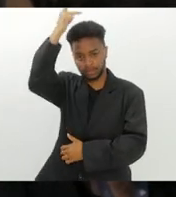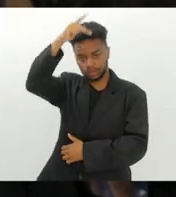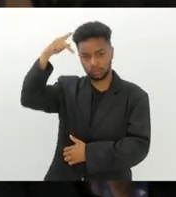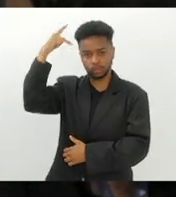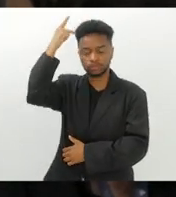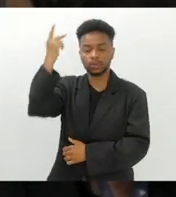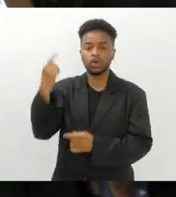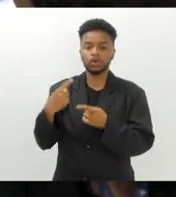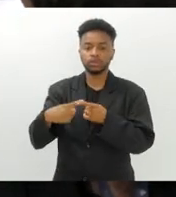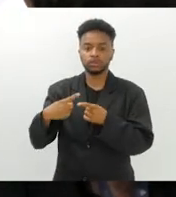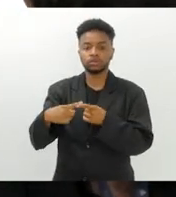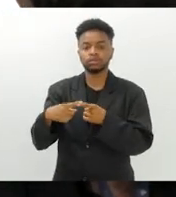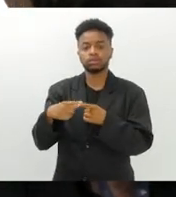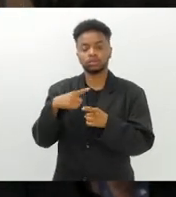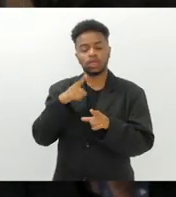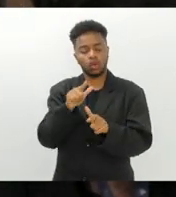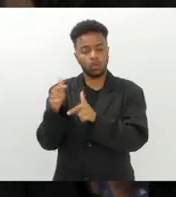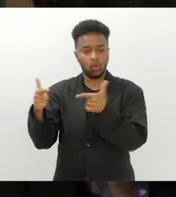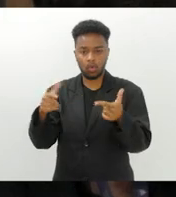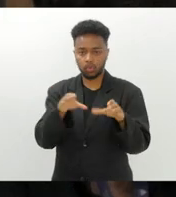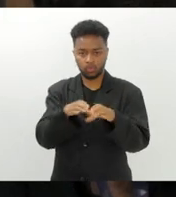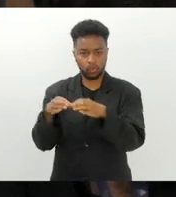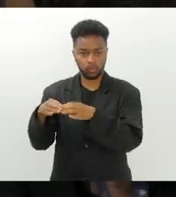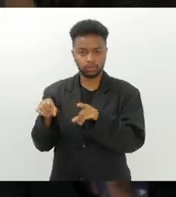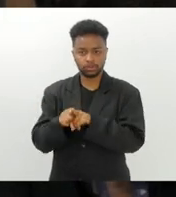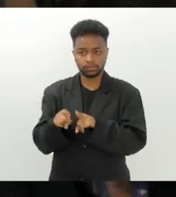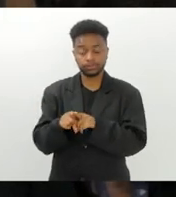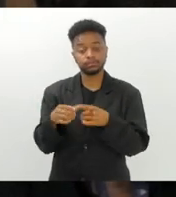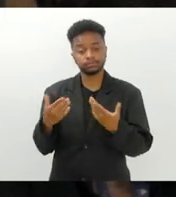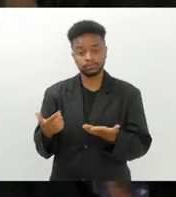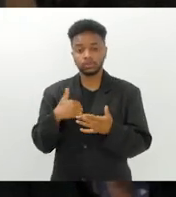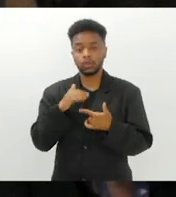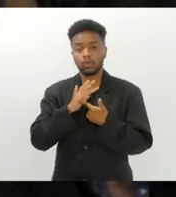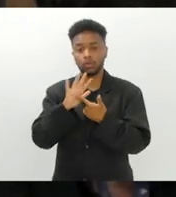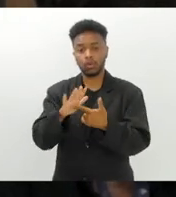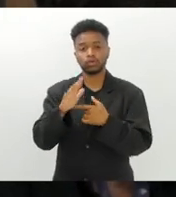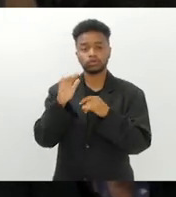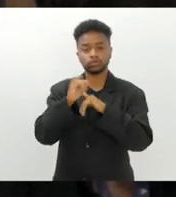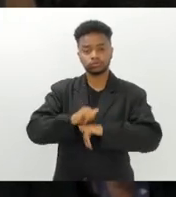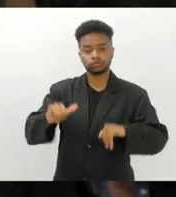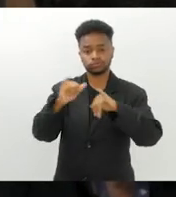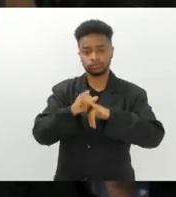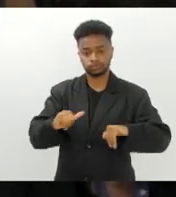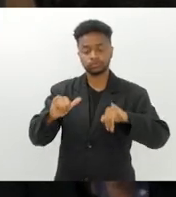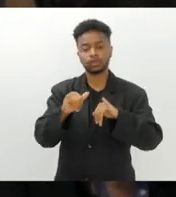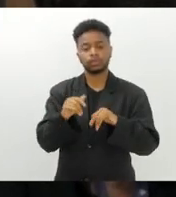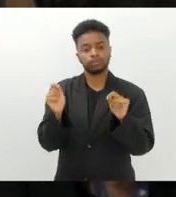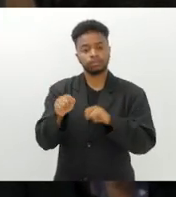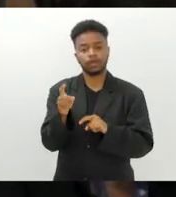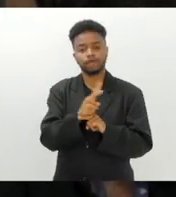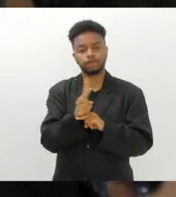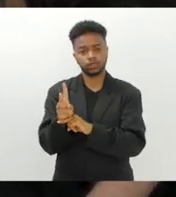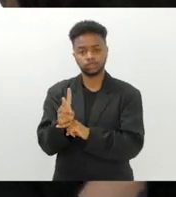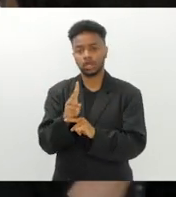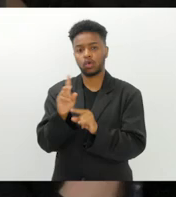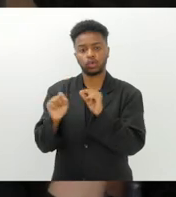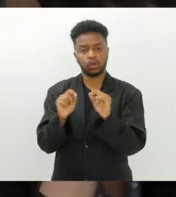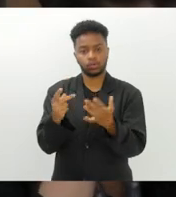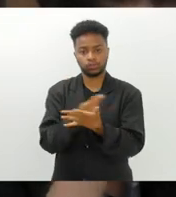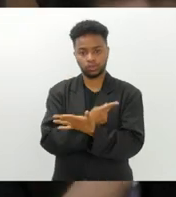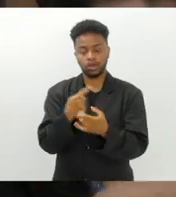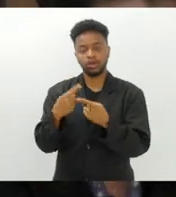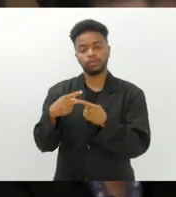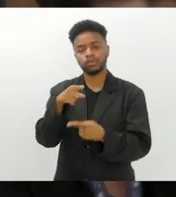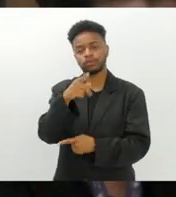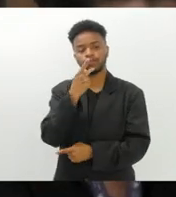neopentecostais, entre tantas outras, para que eu trago esse alerta para eles, para que eles possam vigiar essa situação. Né? Você falou